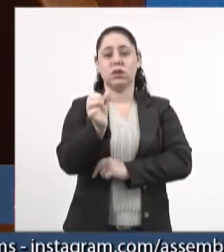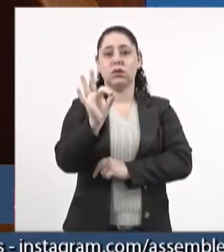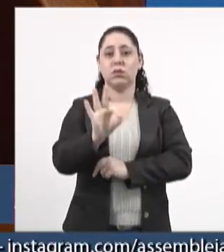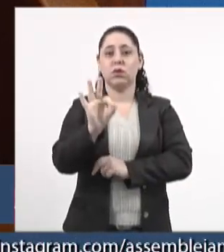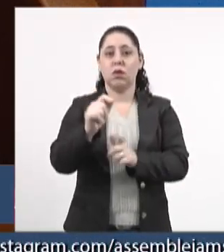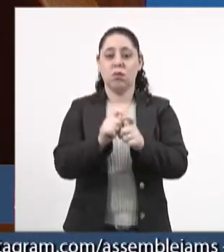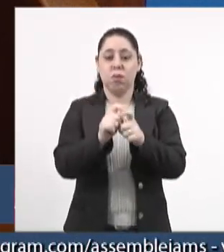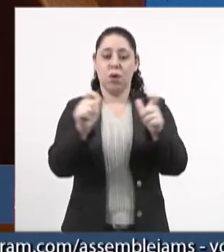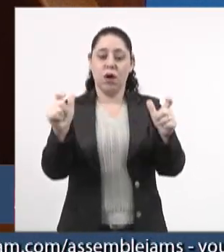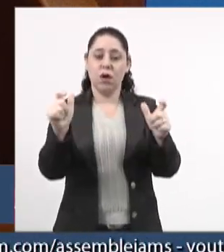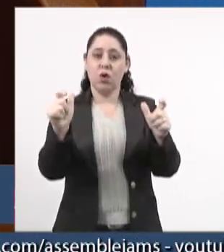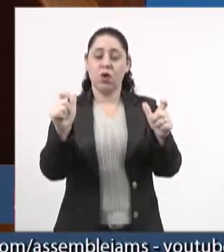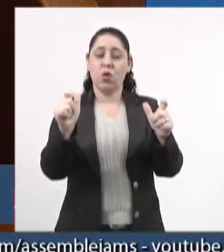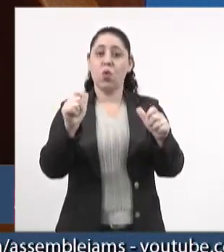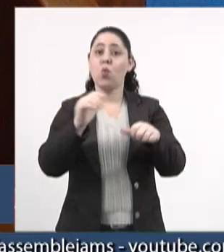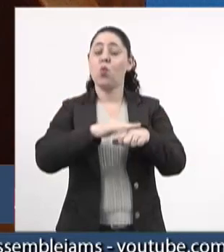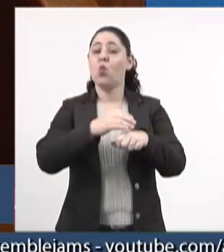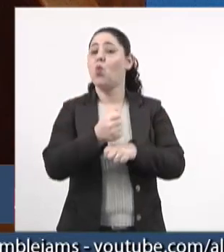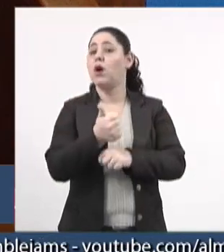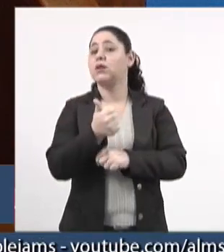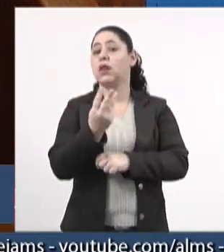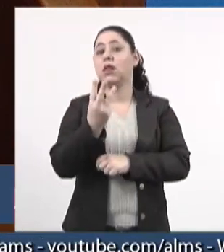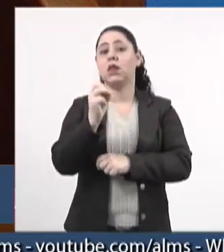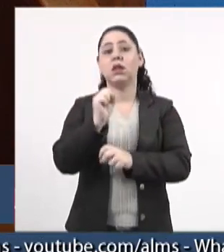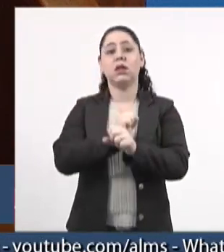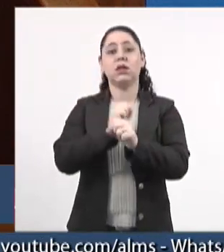maior crescimento em quase 30 anos.